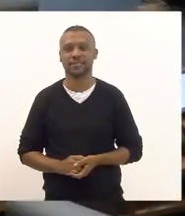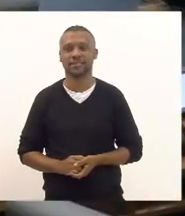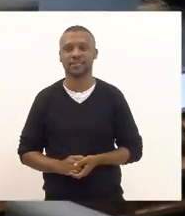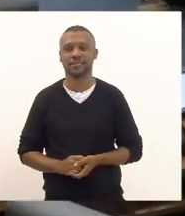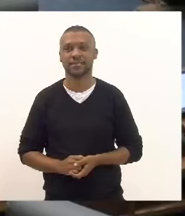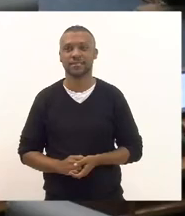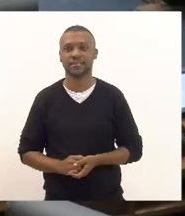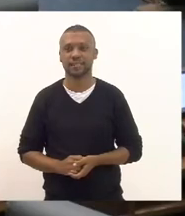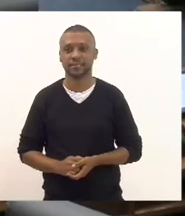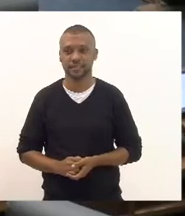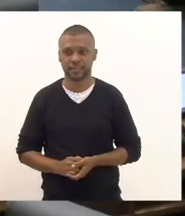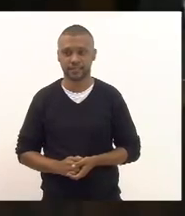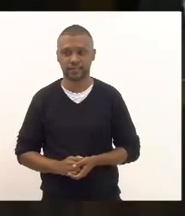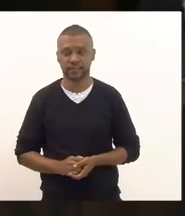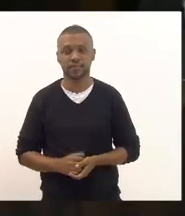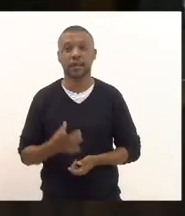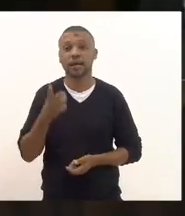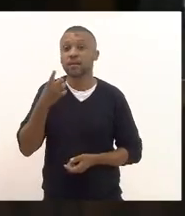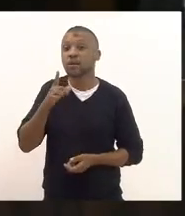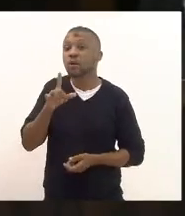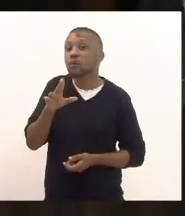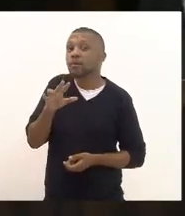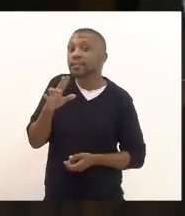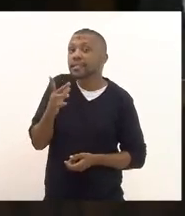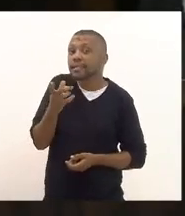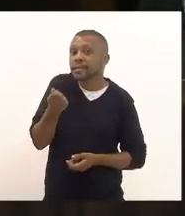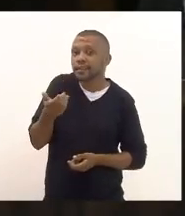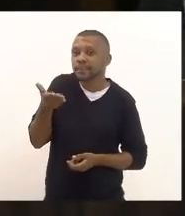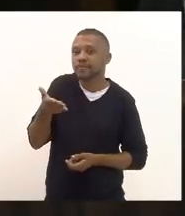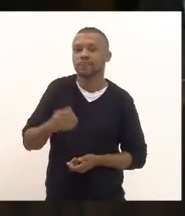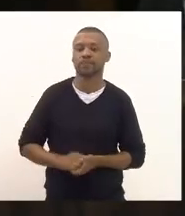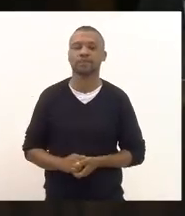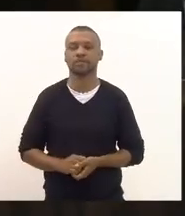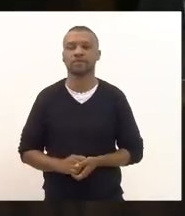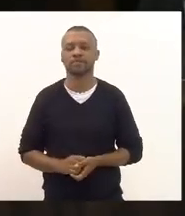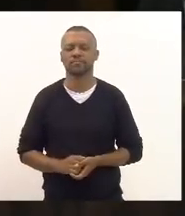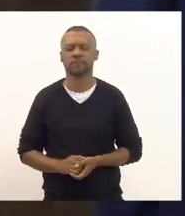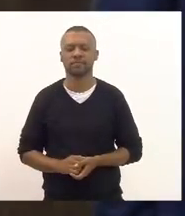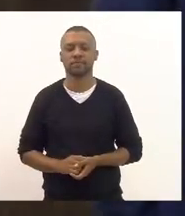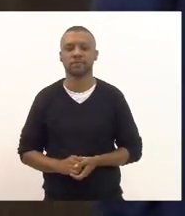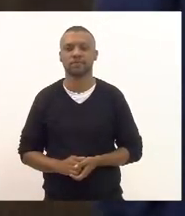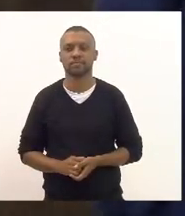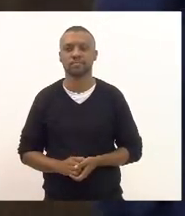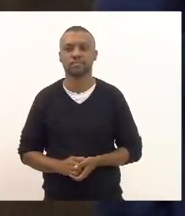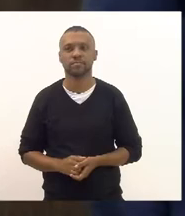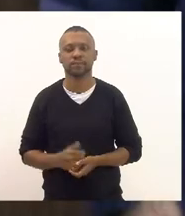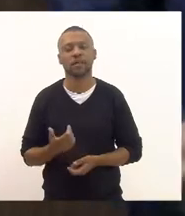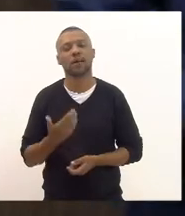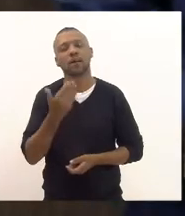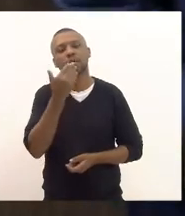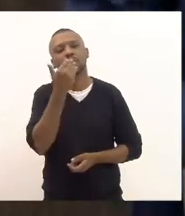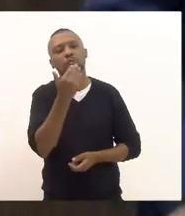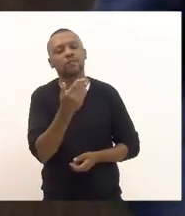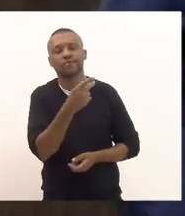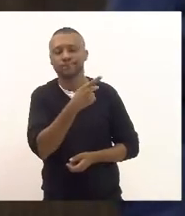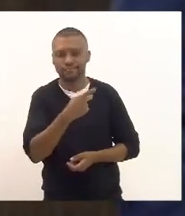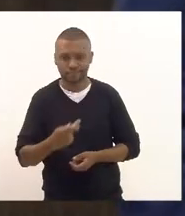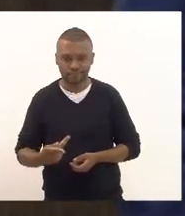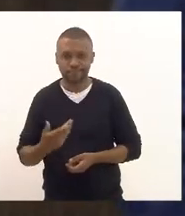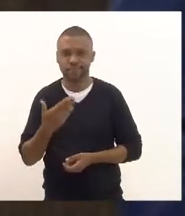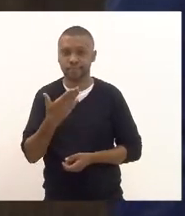a deputada Lucinha e as Crianças você nem se fosse